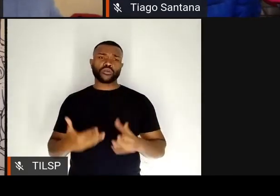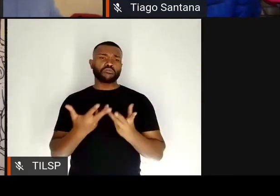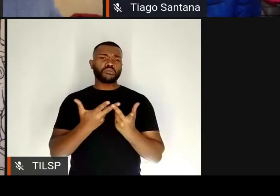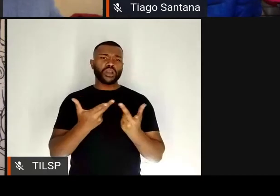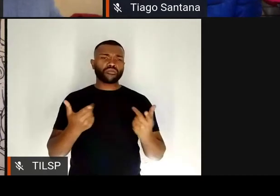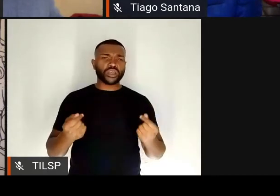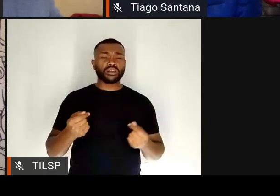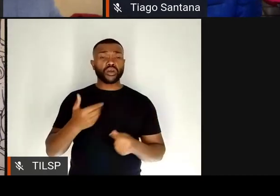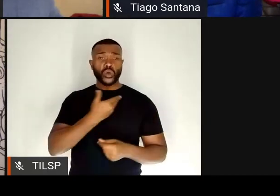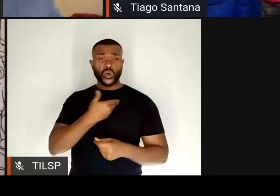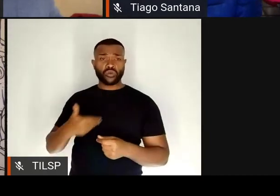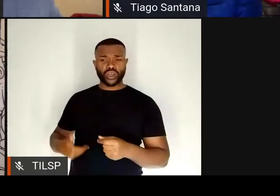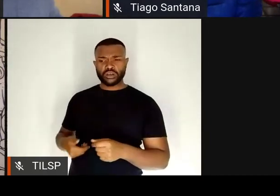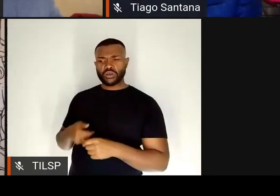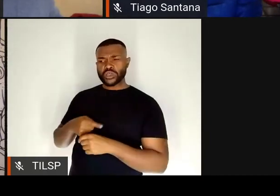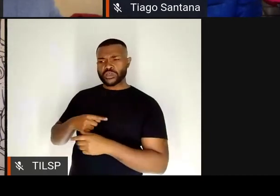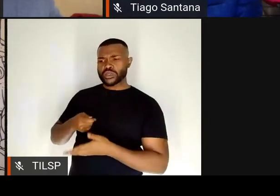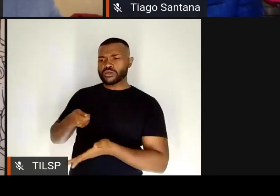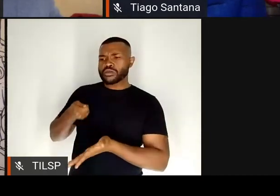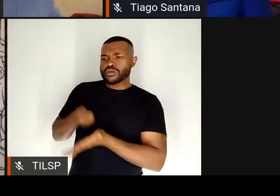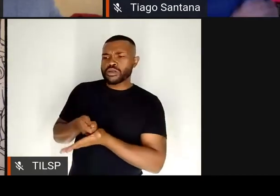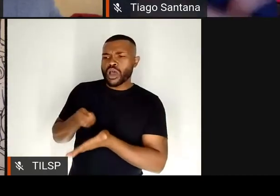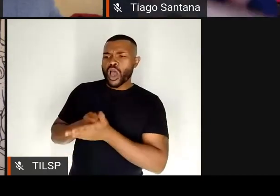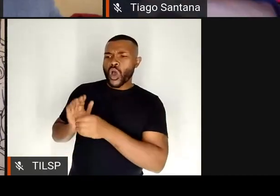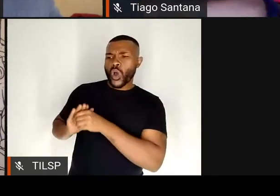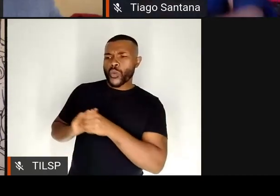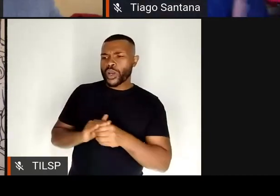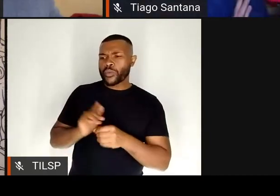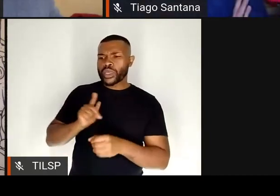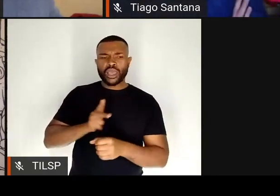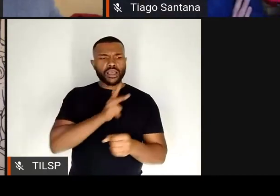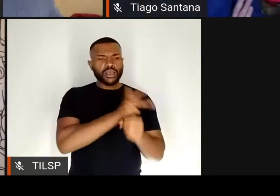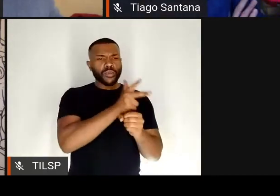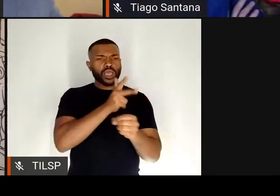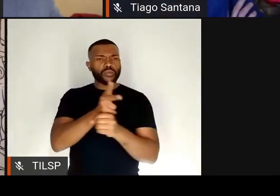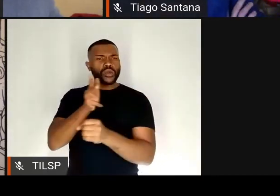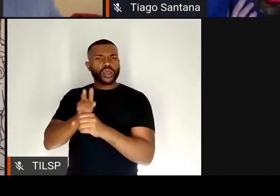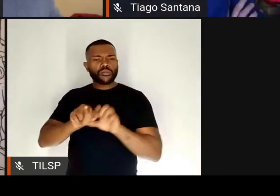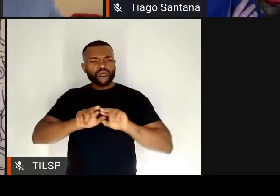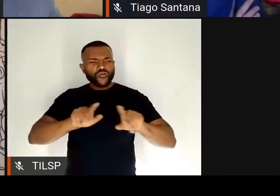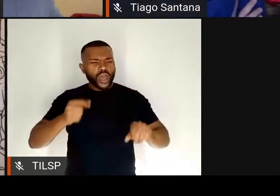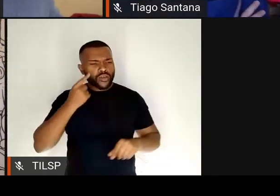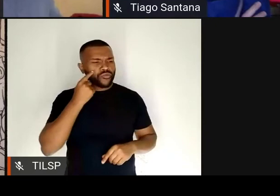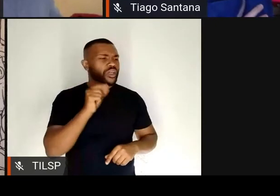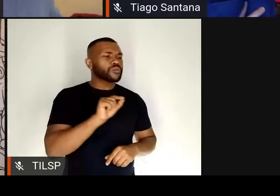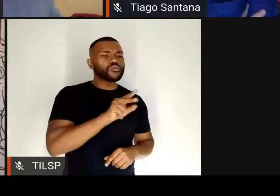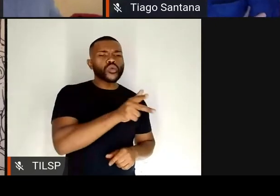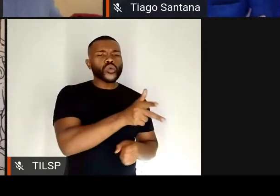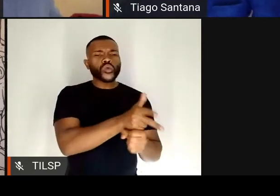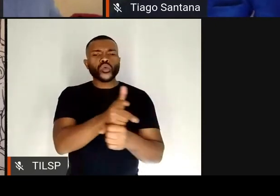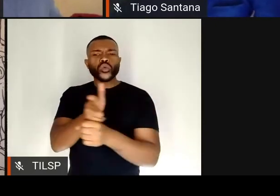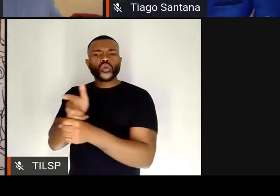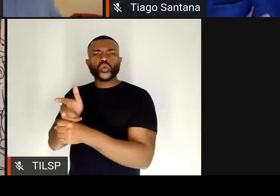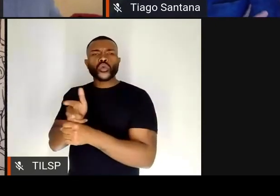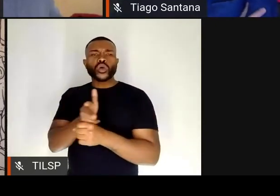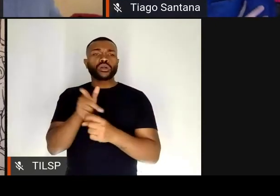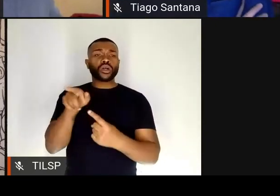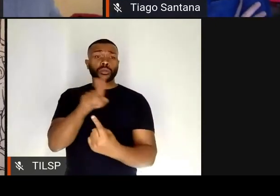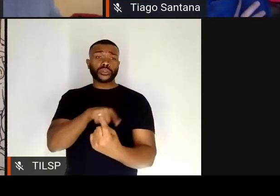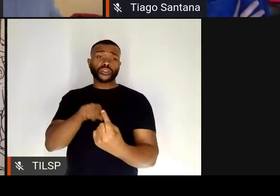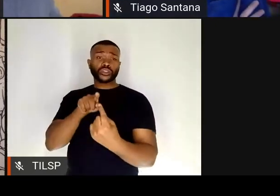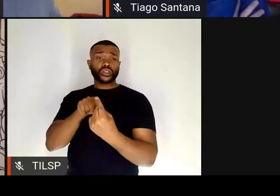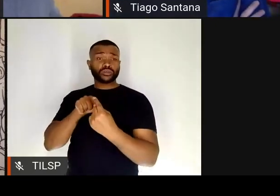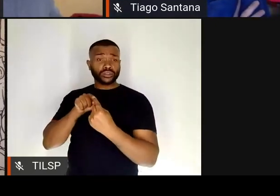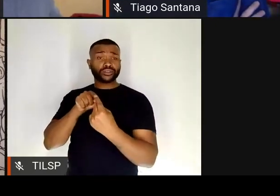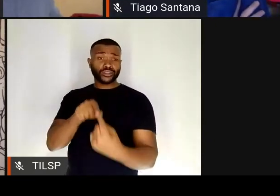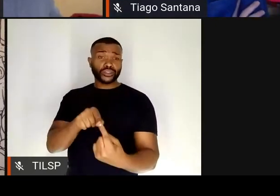Estado opressor, ele quer uma câmera, né, ou várias câmeras sobre cada indivíduo. E elas são muito objetivas nesse sentido, porque elas